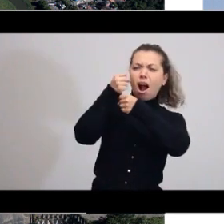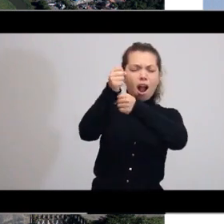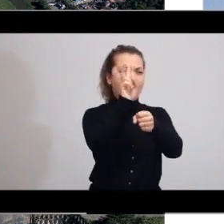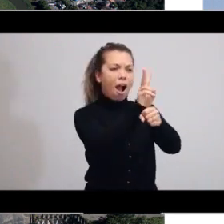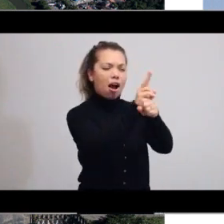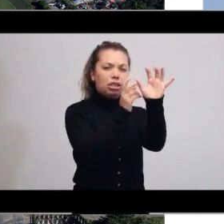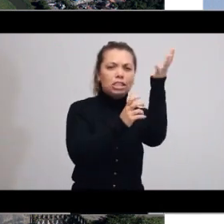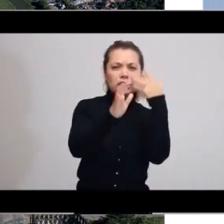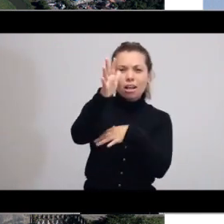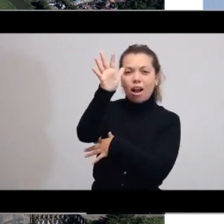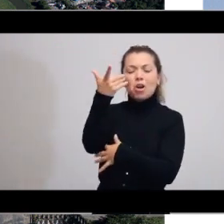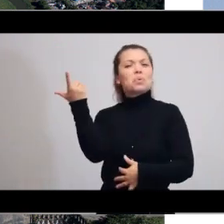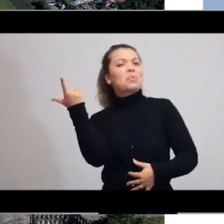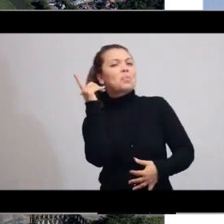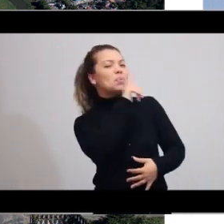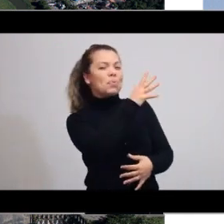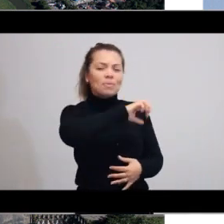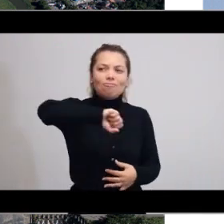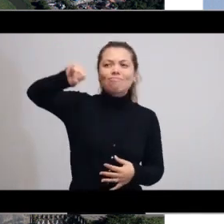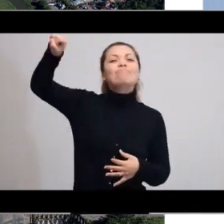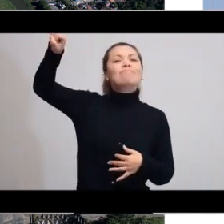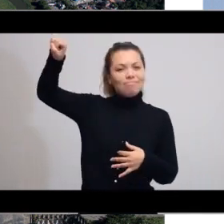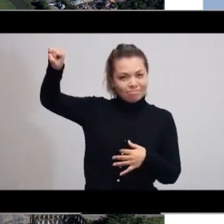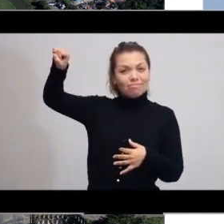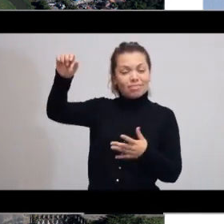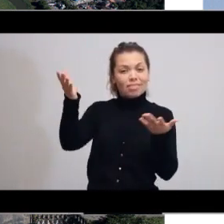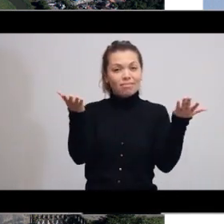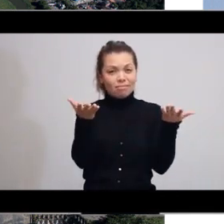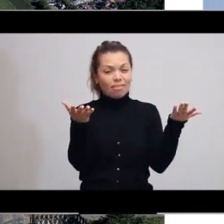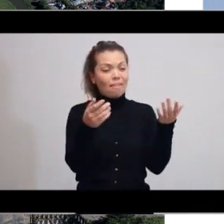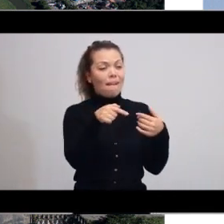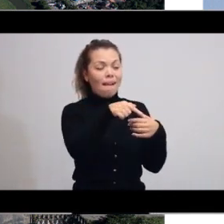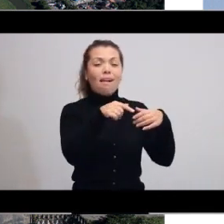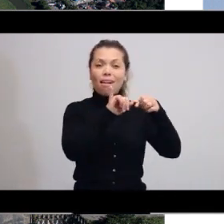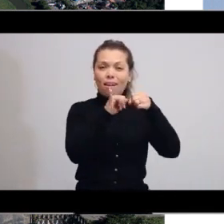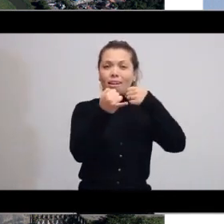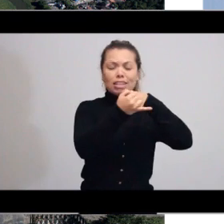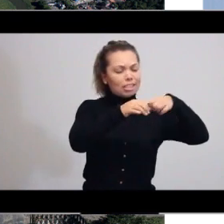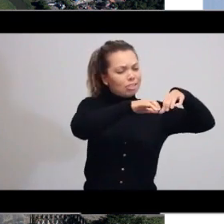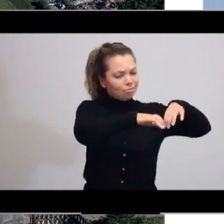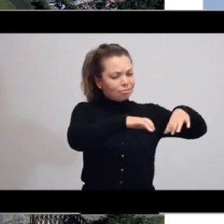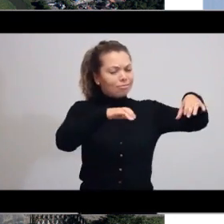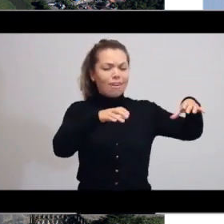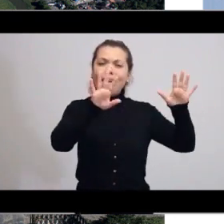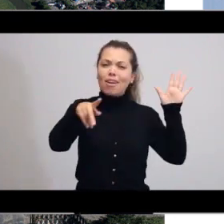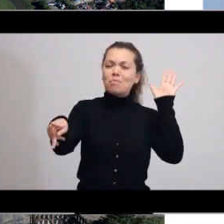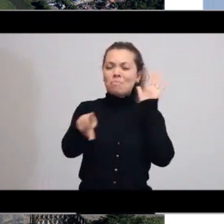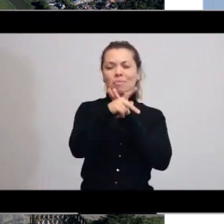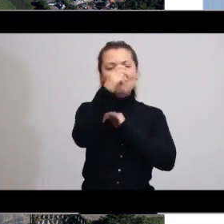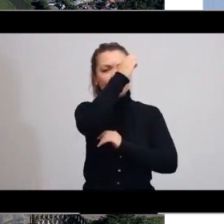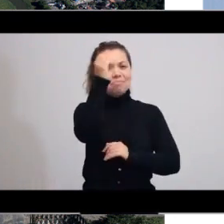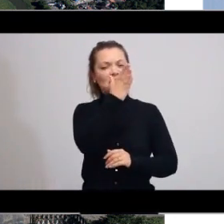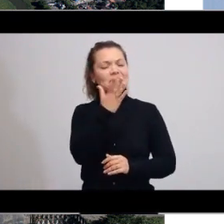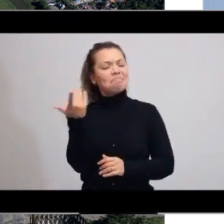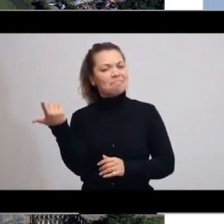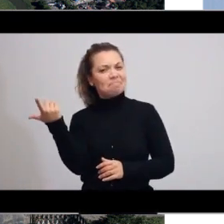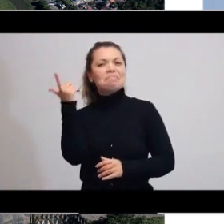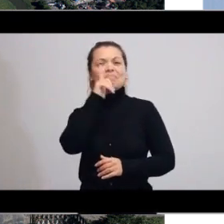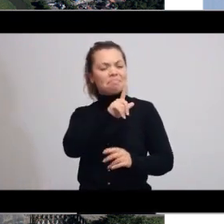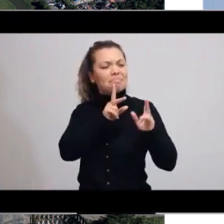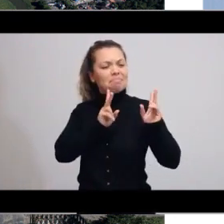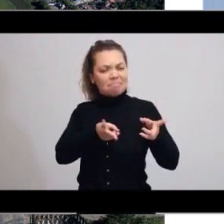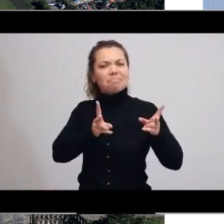a expedição de Martim Afonso de Souza, que ancorou no porto de Cananéia em 1532. Iguape nasceu,